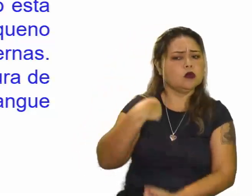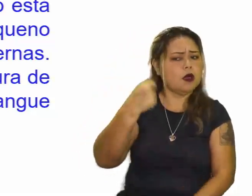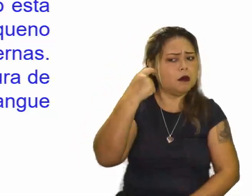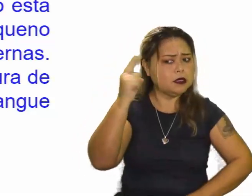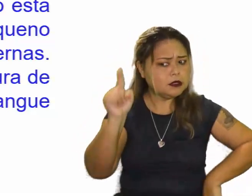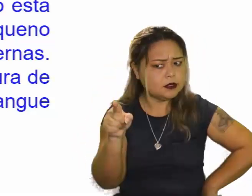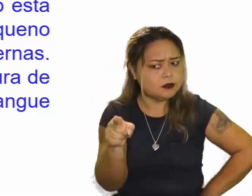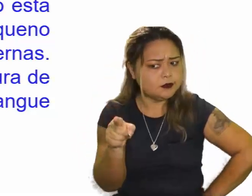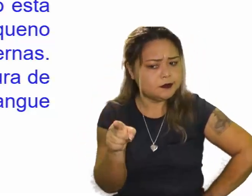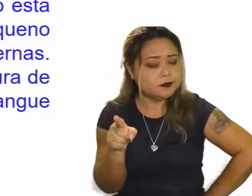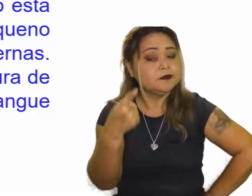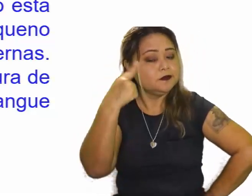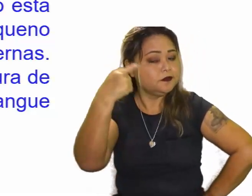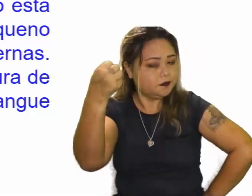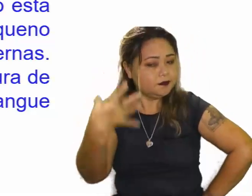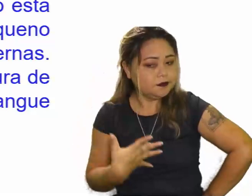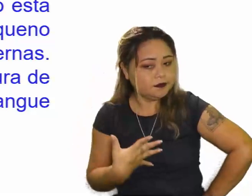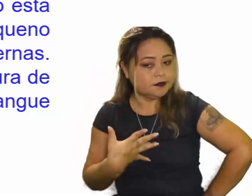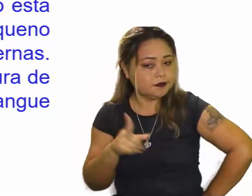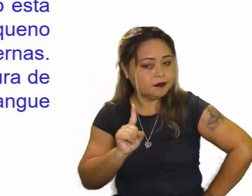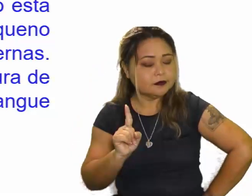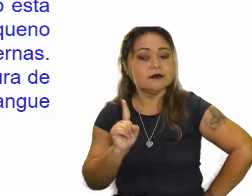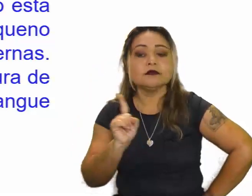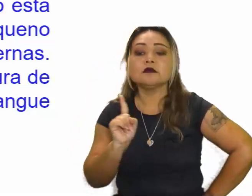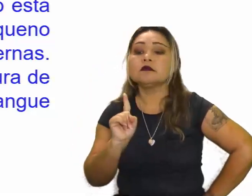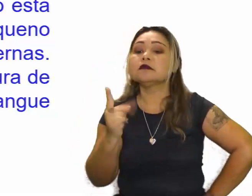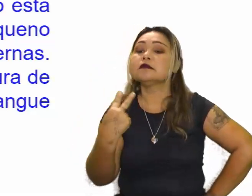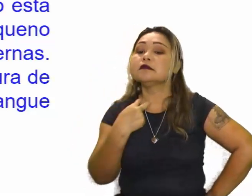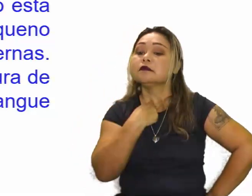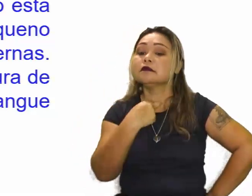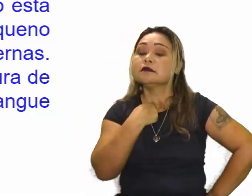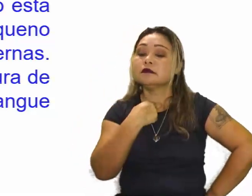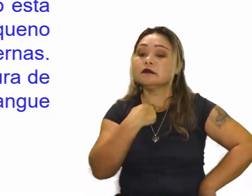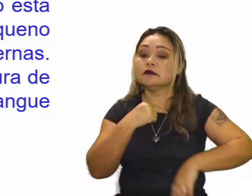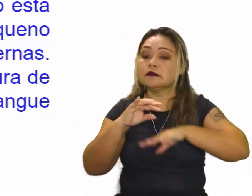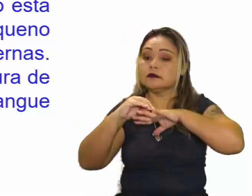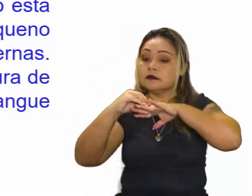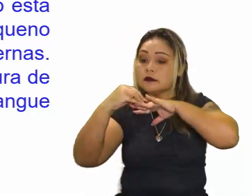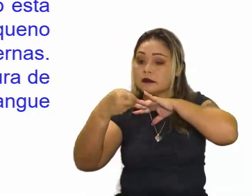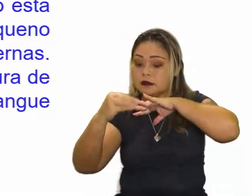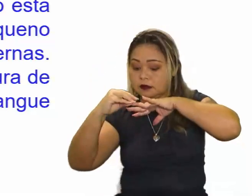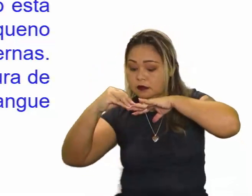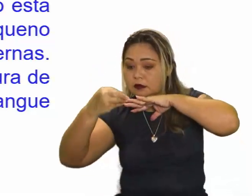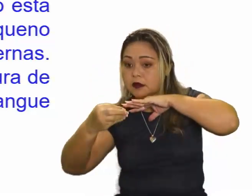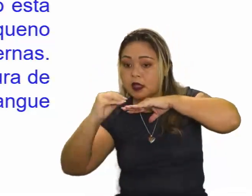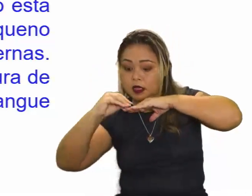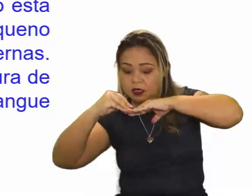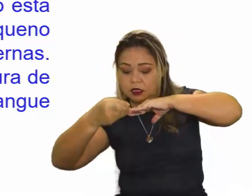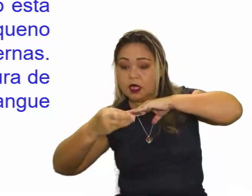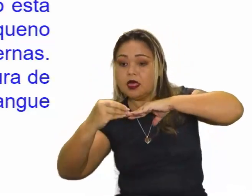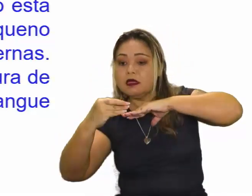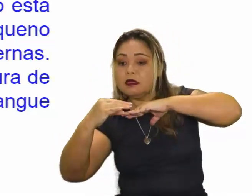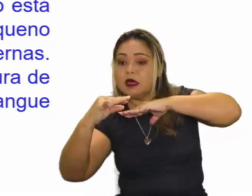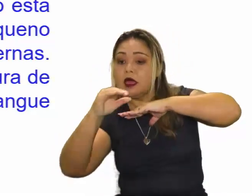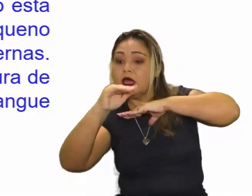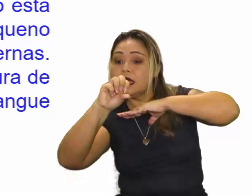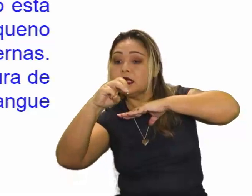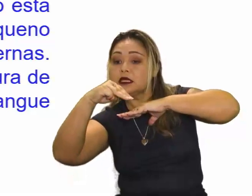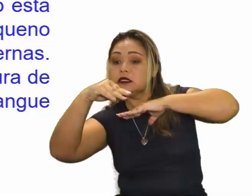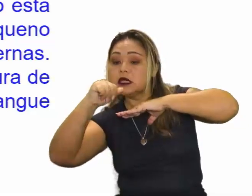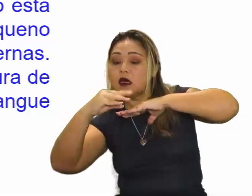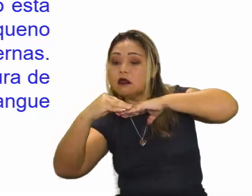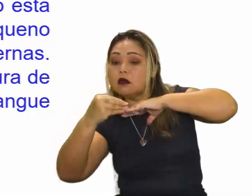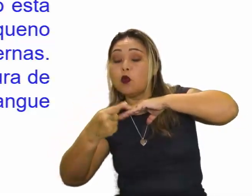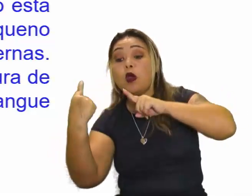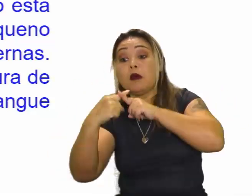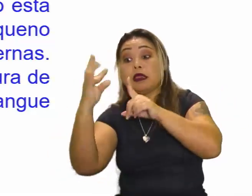pensando, não, te vai explicar. Não possuem pelos em escamas externas. Por que isso, prof? Por causa